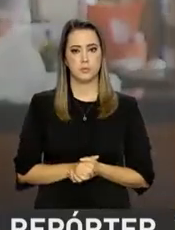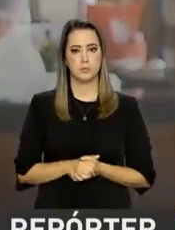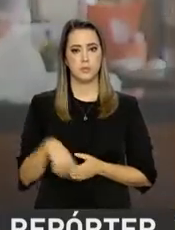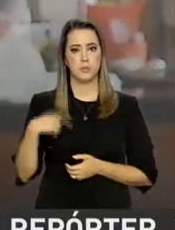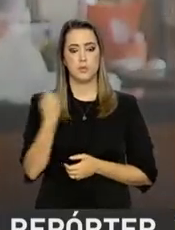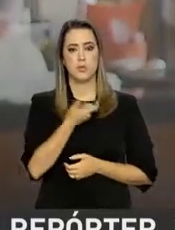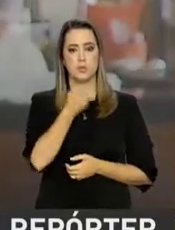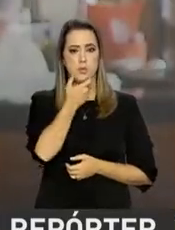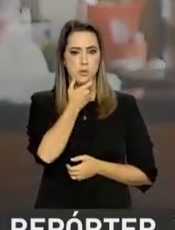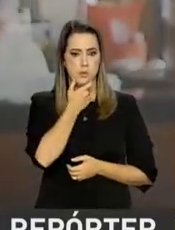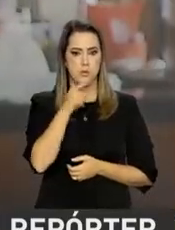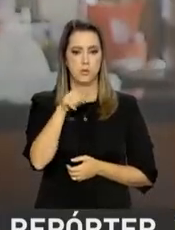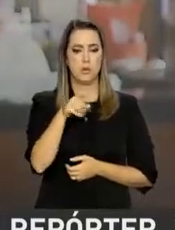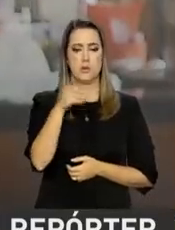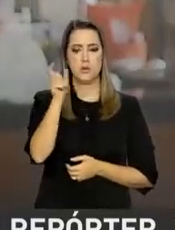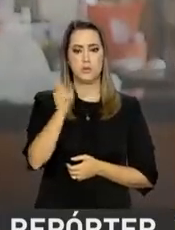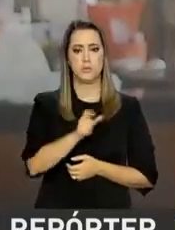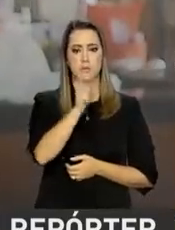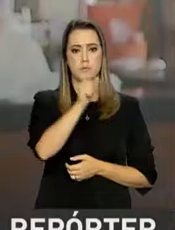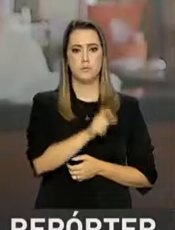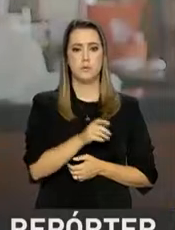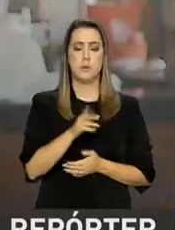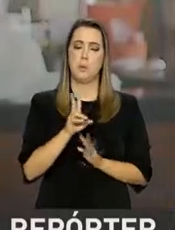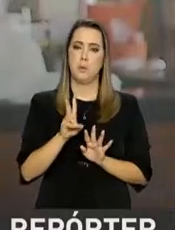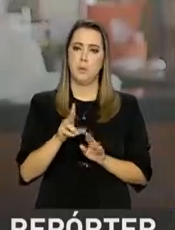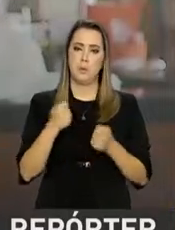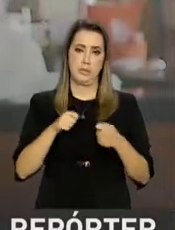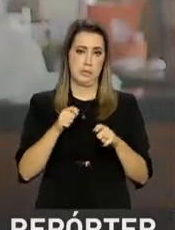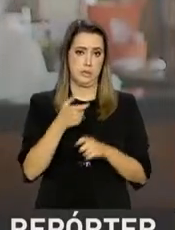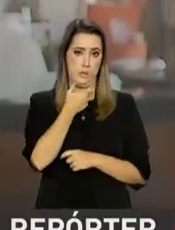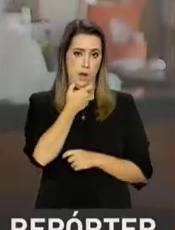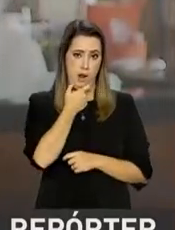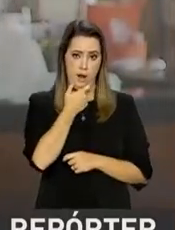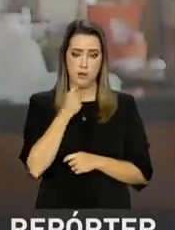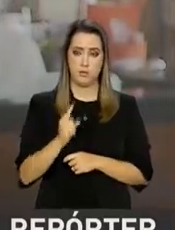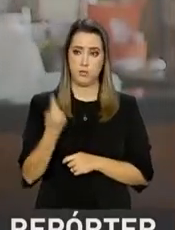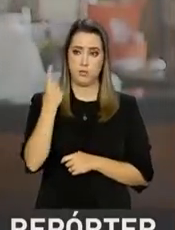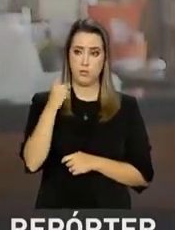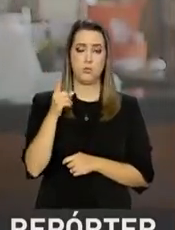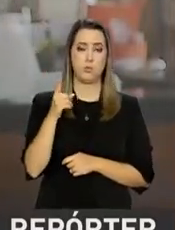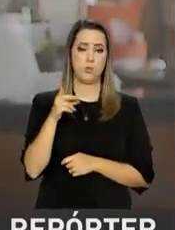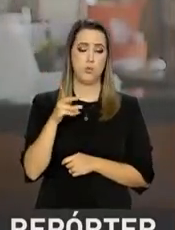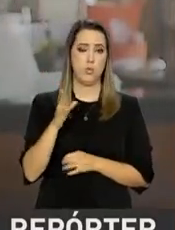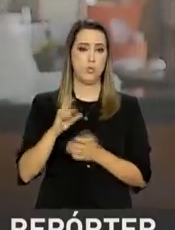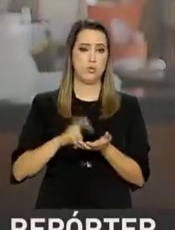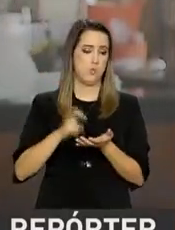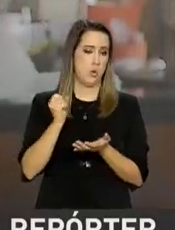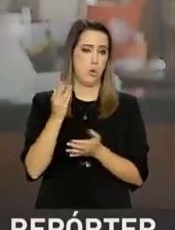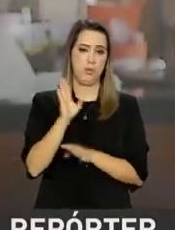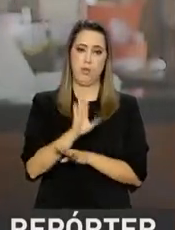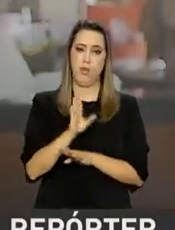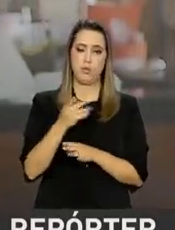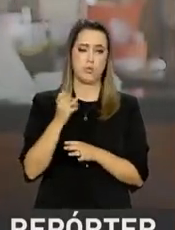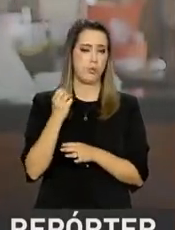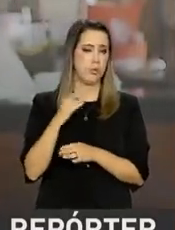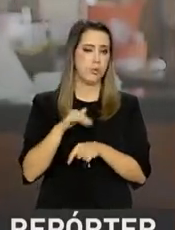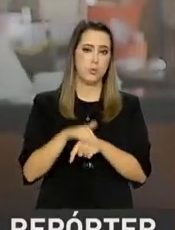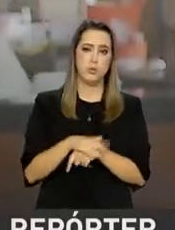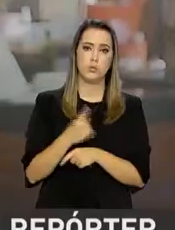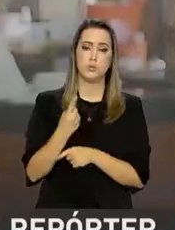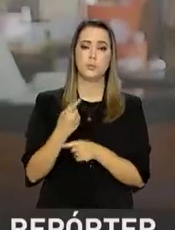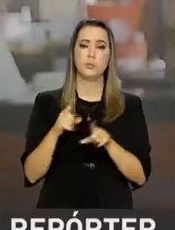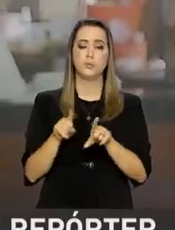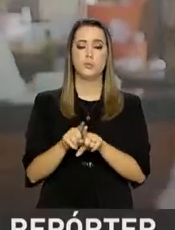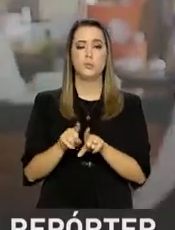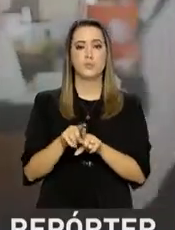inglês alguém que fale pelo menos o inglês na nos turnos para poder atender pra atender esse público